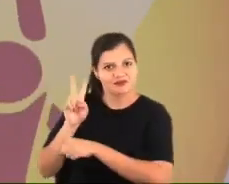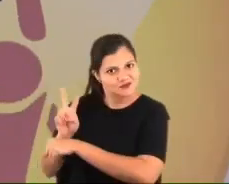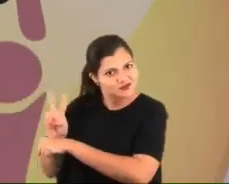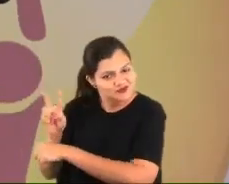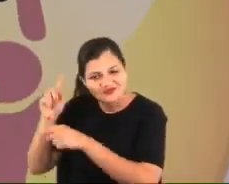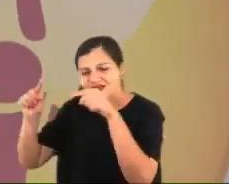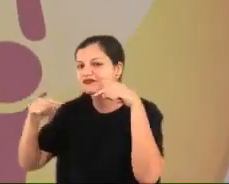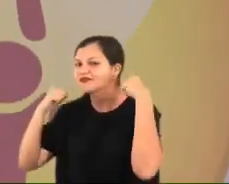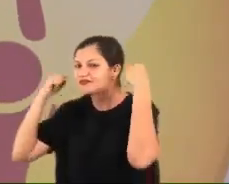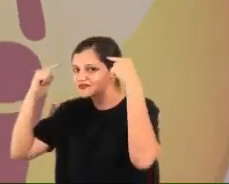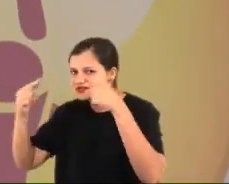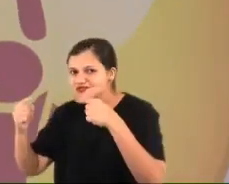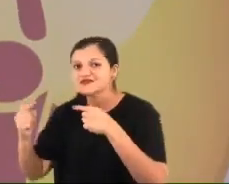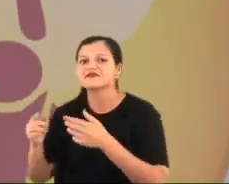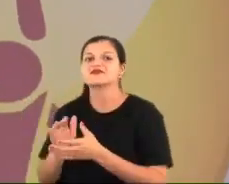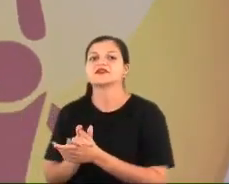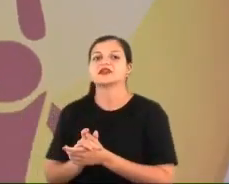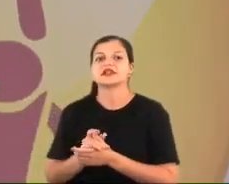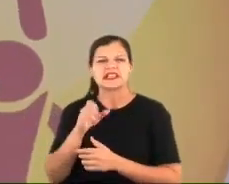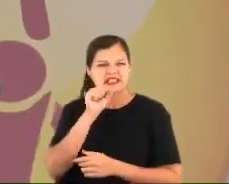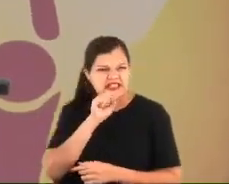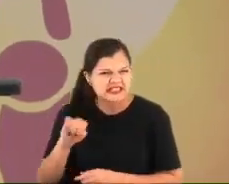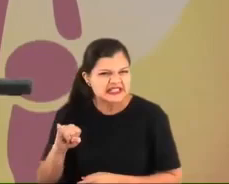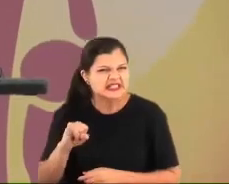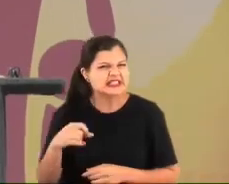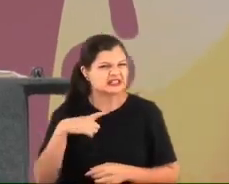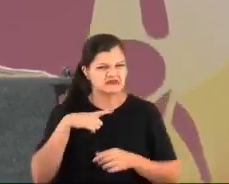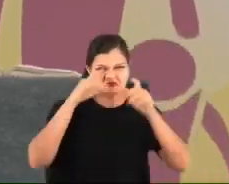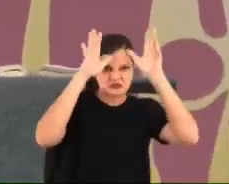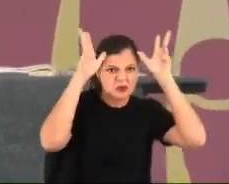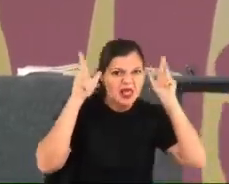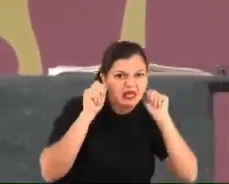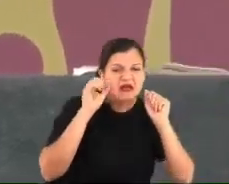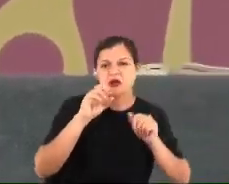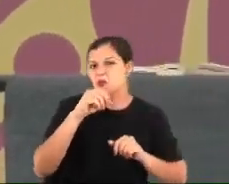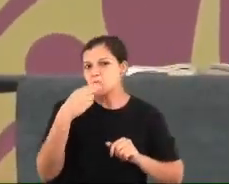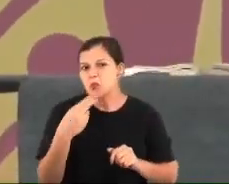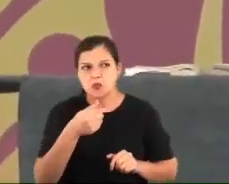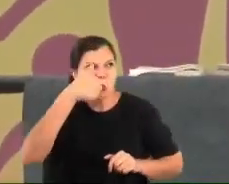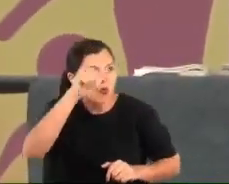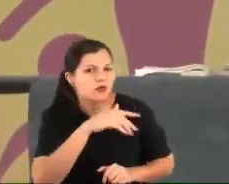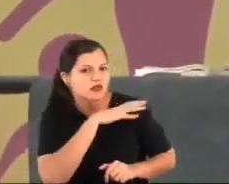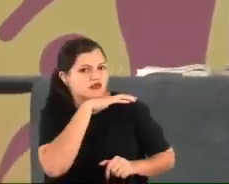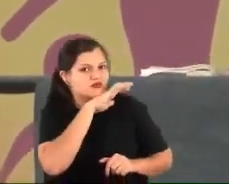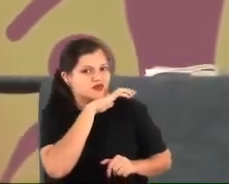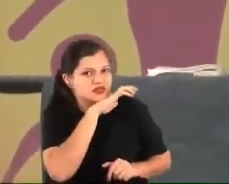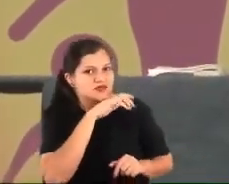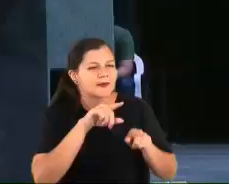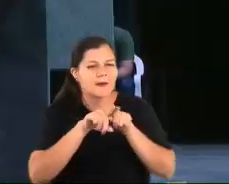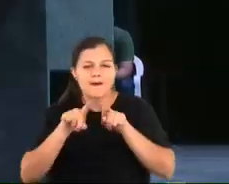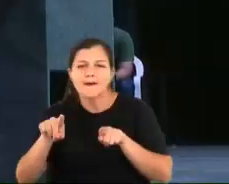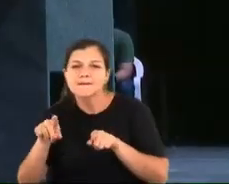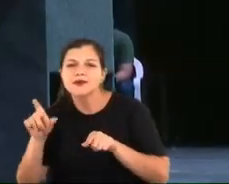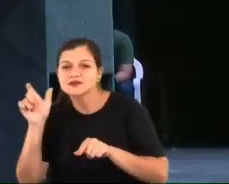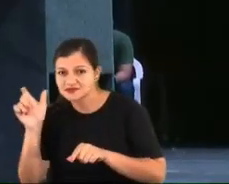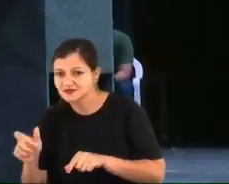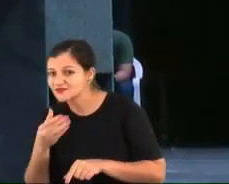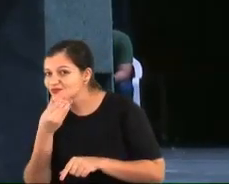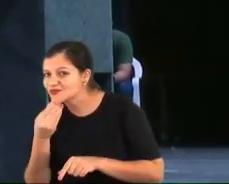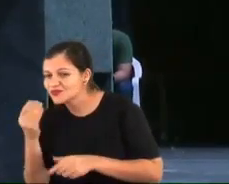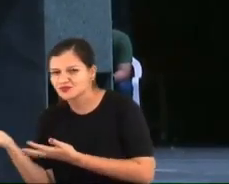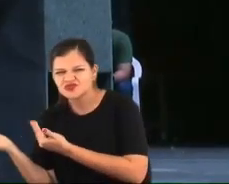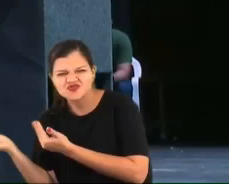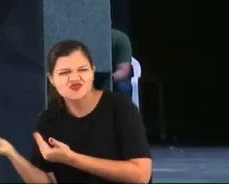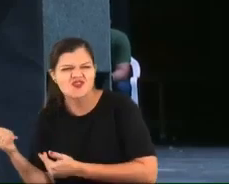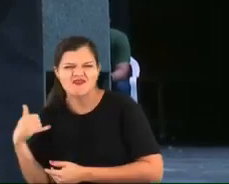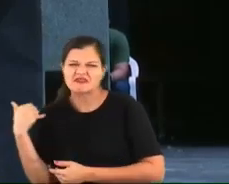aprisco. E se surgisse um lobo, um leão, qualquer coisa, o jovem pastorzinho, 17, 16 anos mais ou